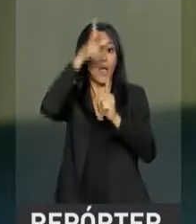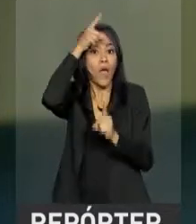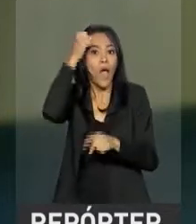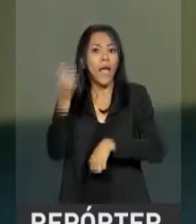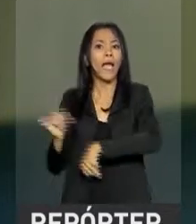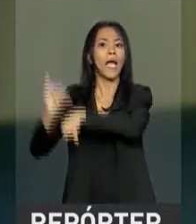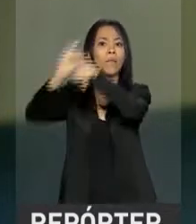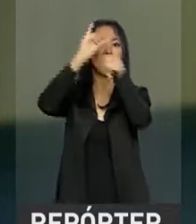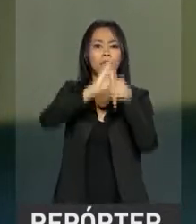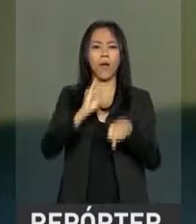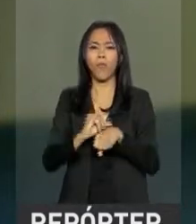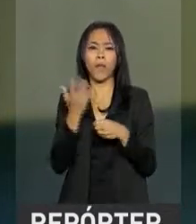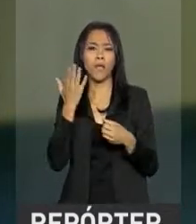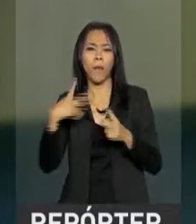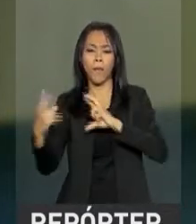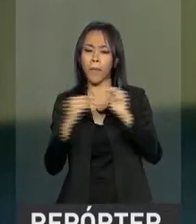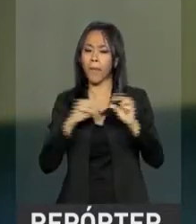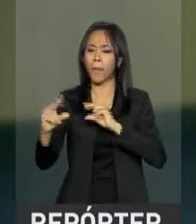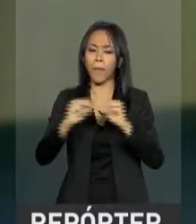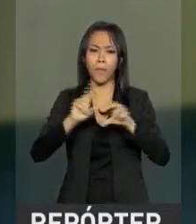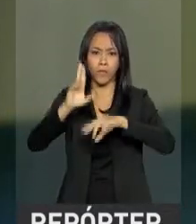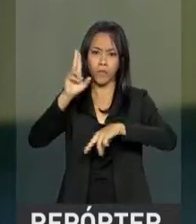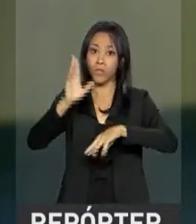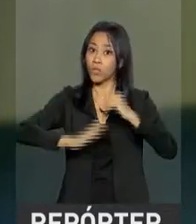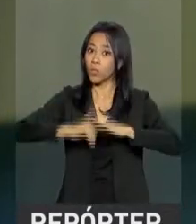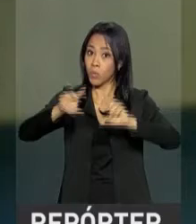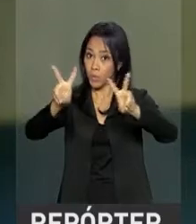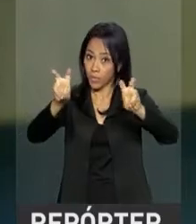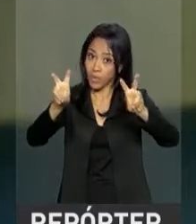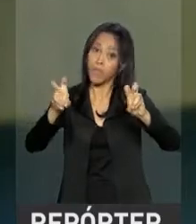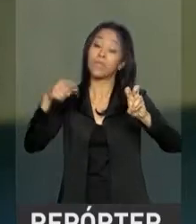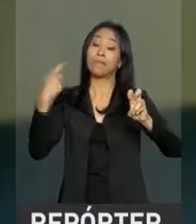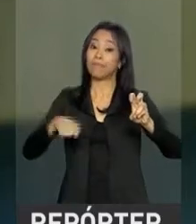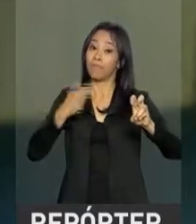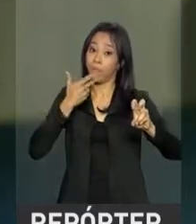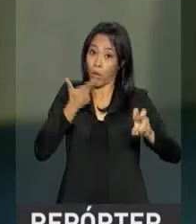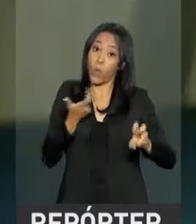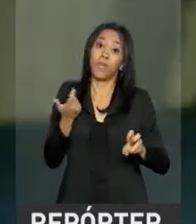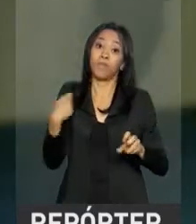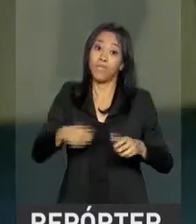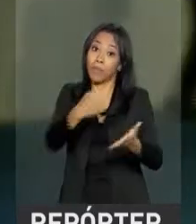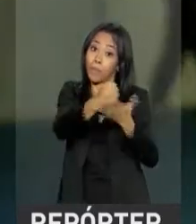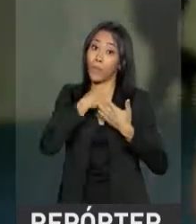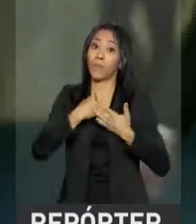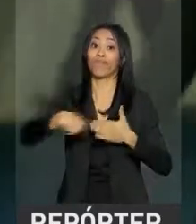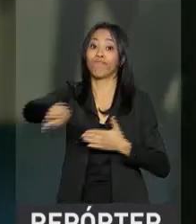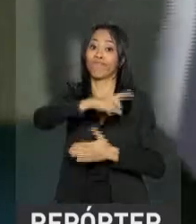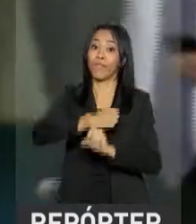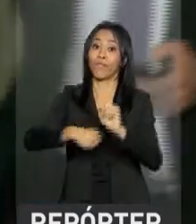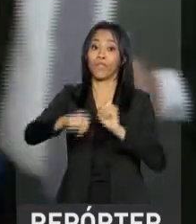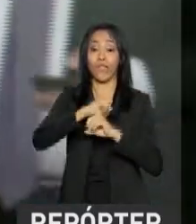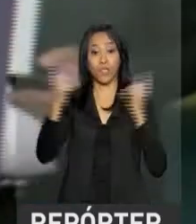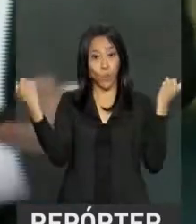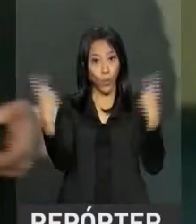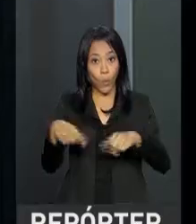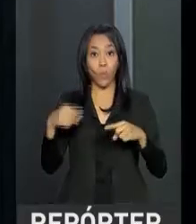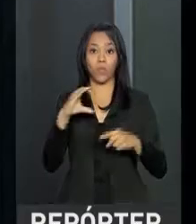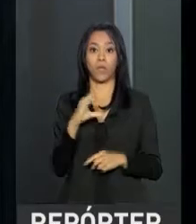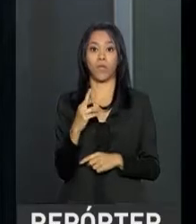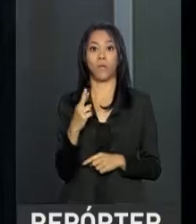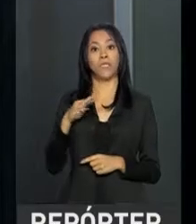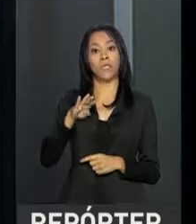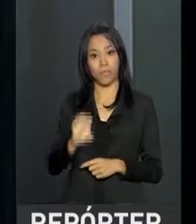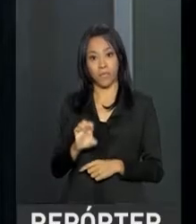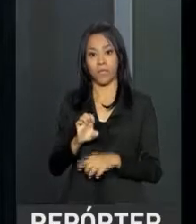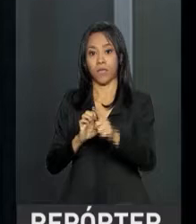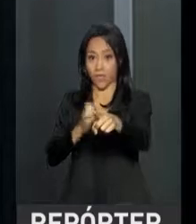ações integradas na área. Segundo ele, é necessário o apoio de toda a sociedade no combate ao crime organizado.